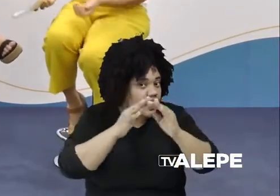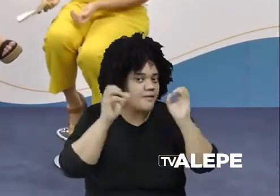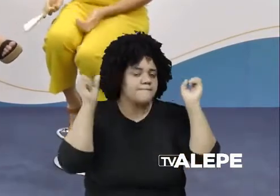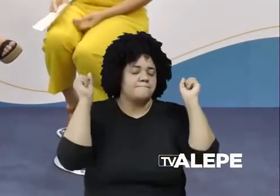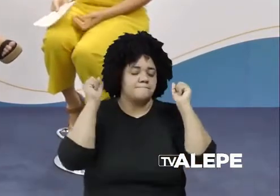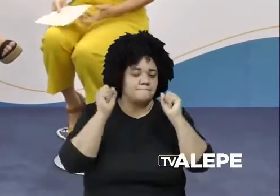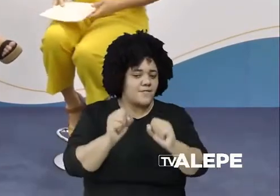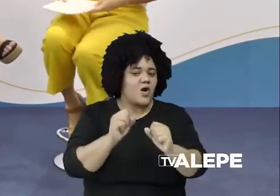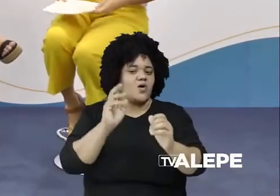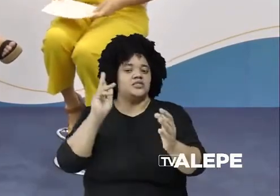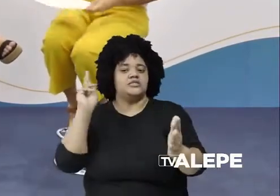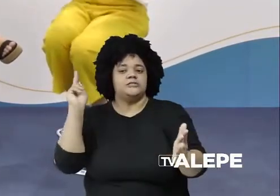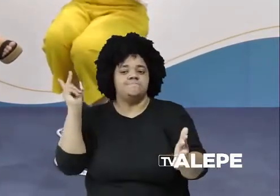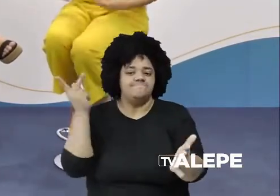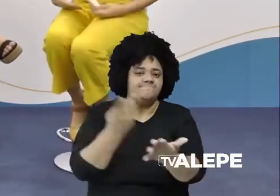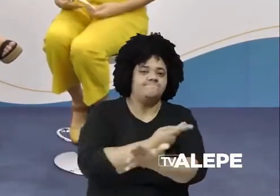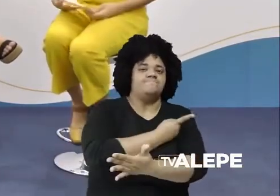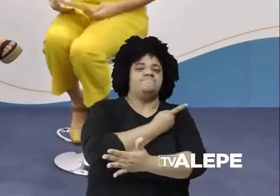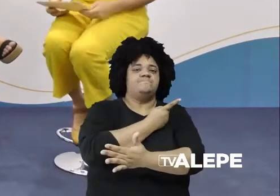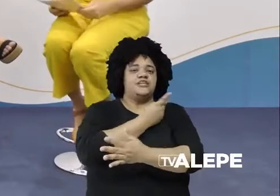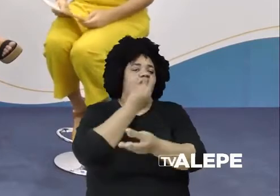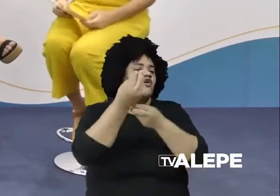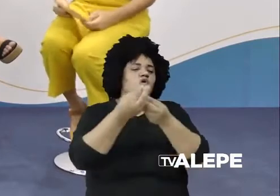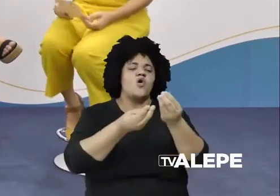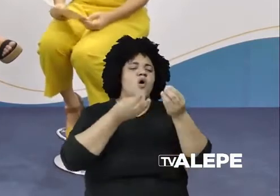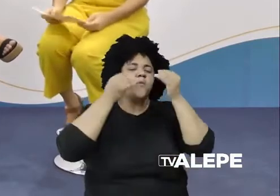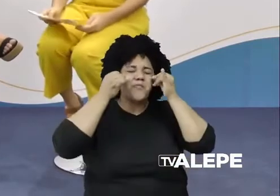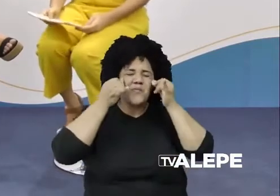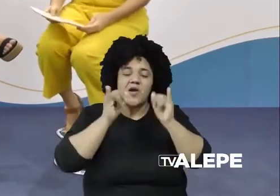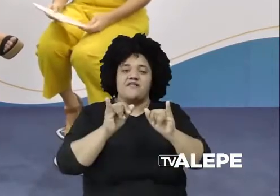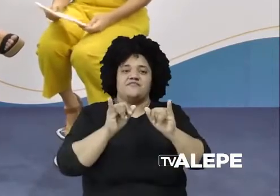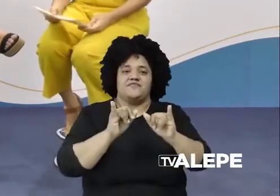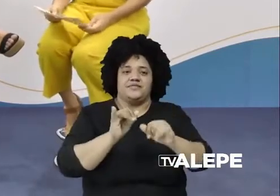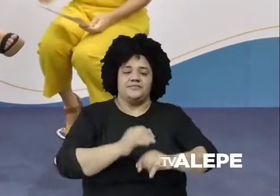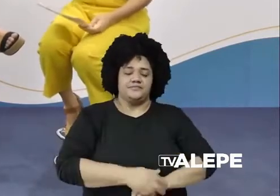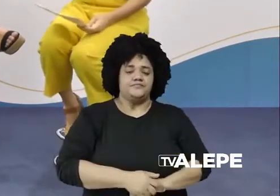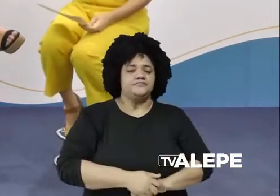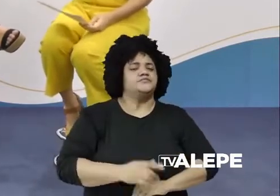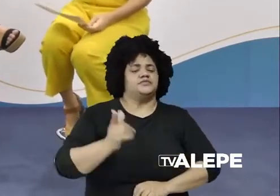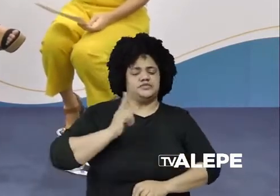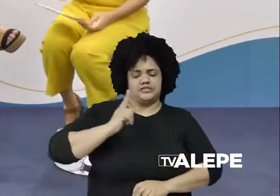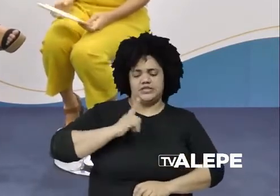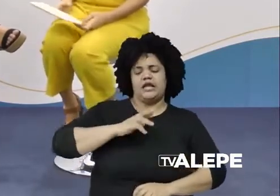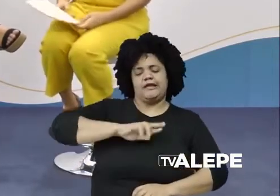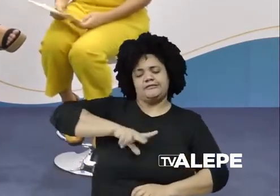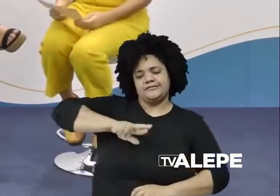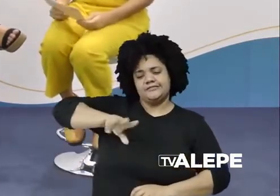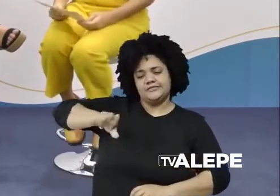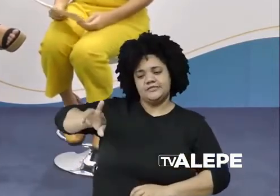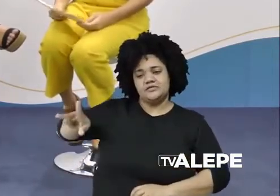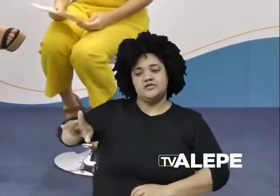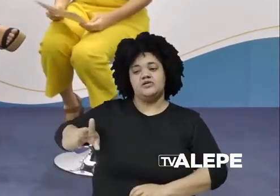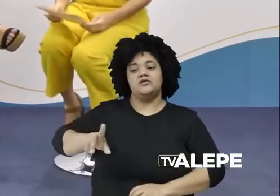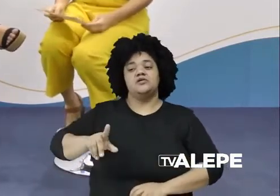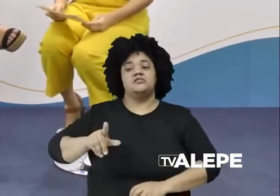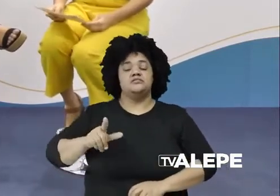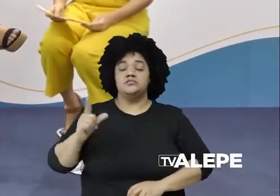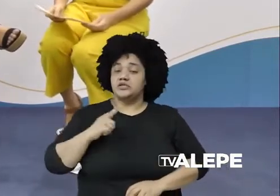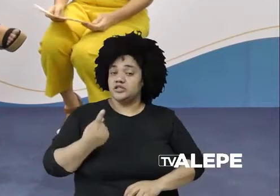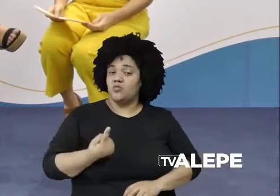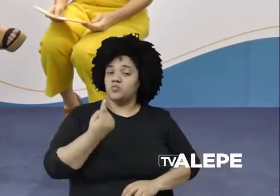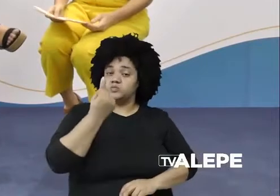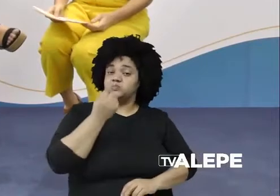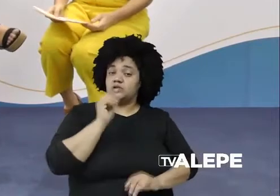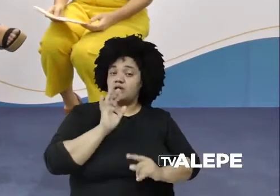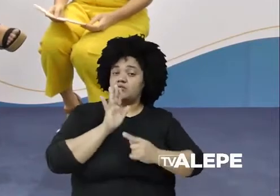ser geradora de algum acidente e como prevenir? Sim, tem diversas situações, mas eu gostaria de